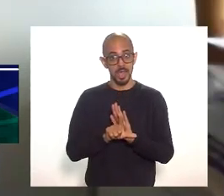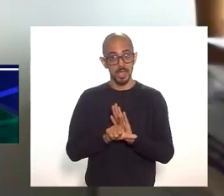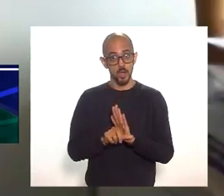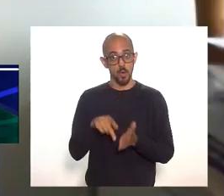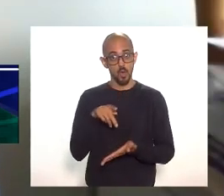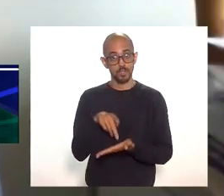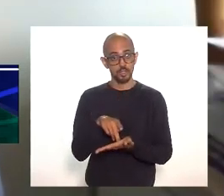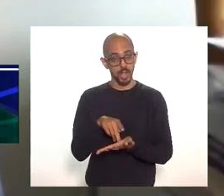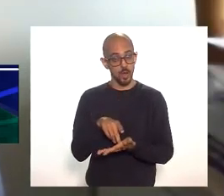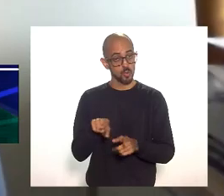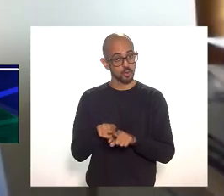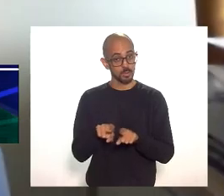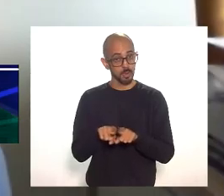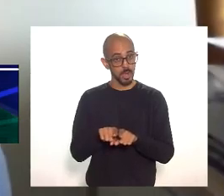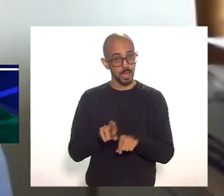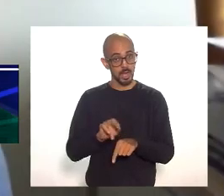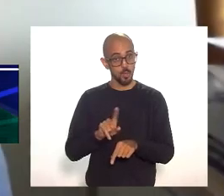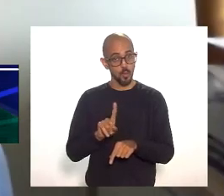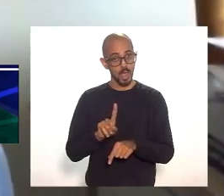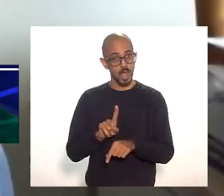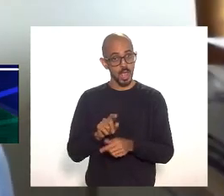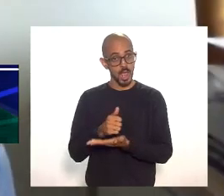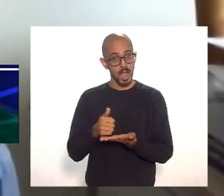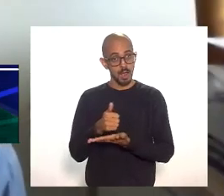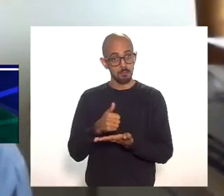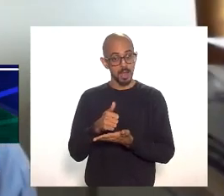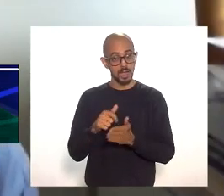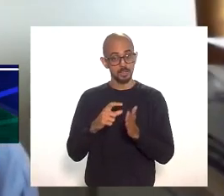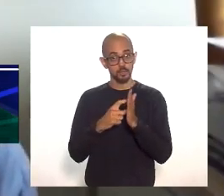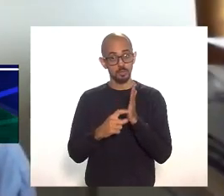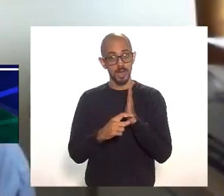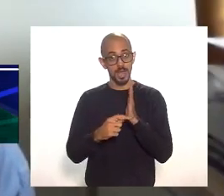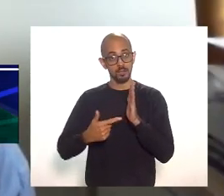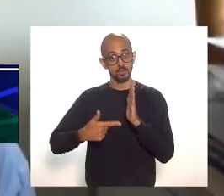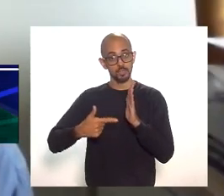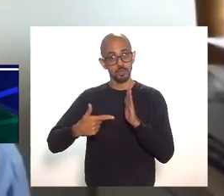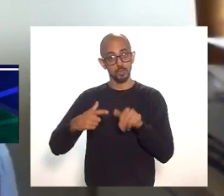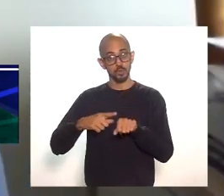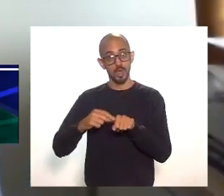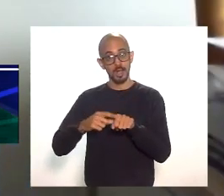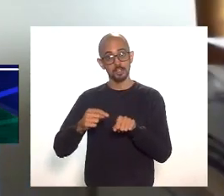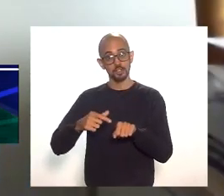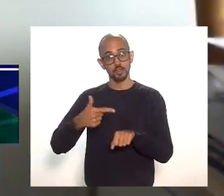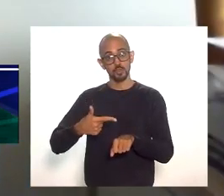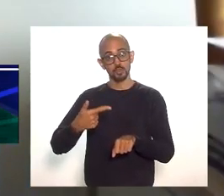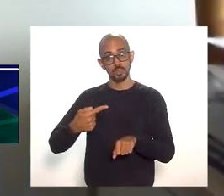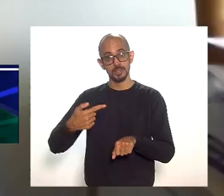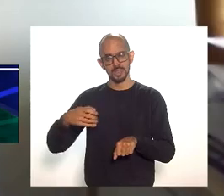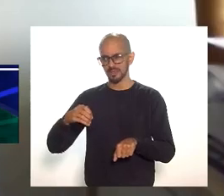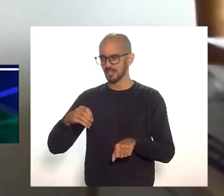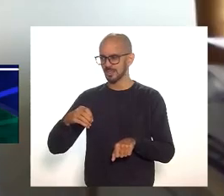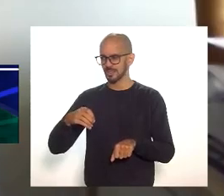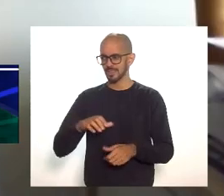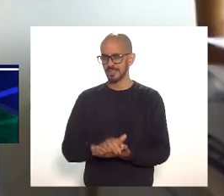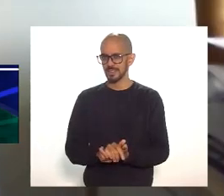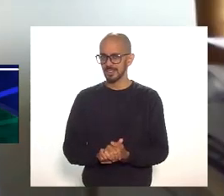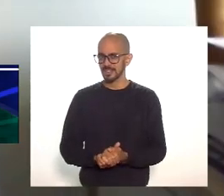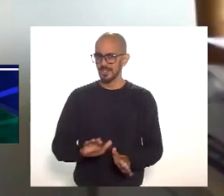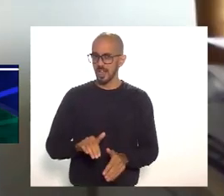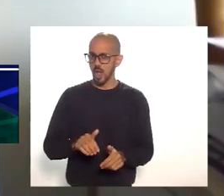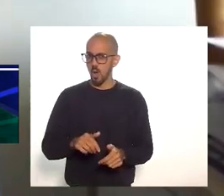o princípio que disciplina o parágrafo 2º do artigo 270. O